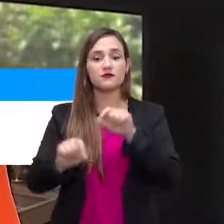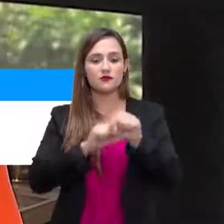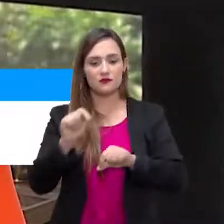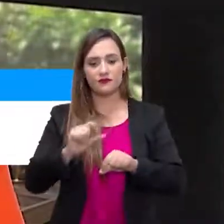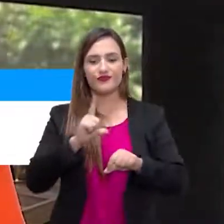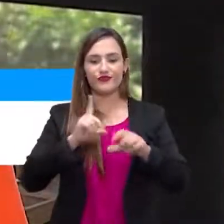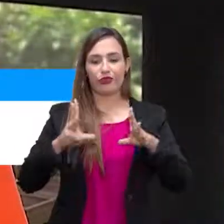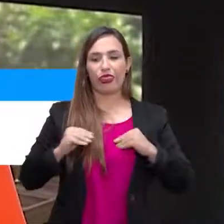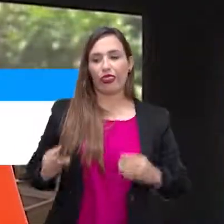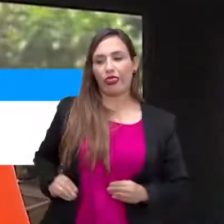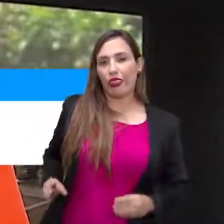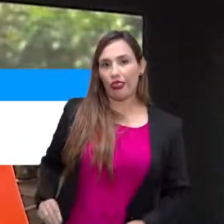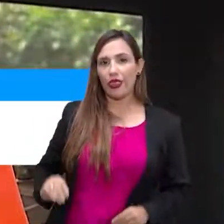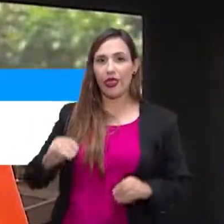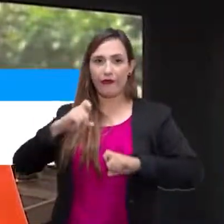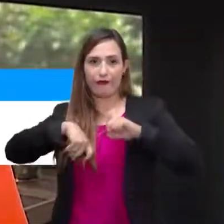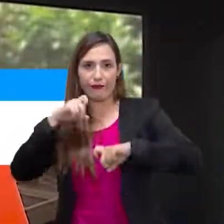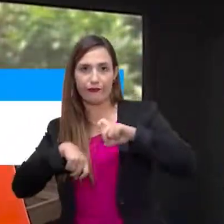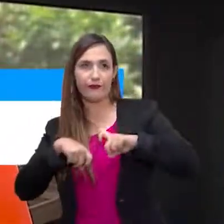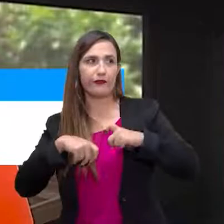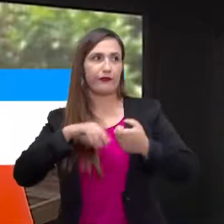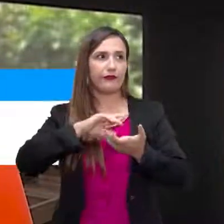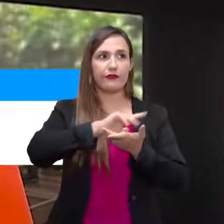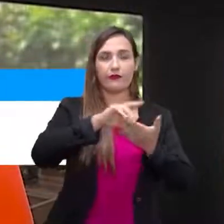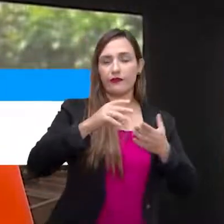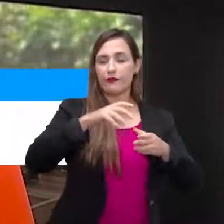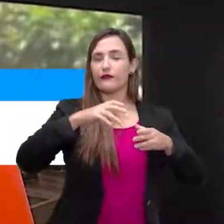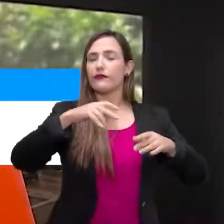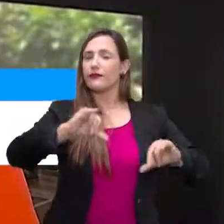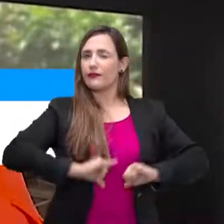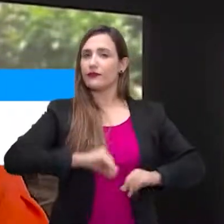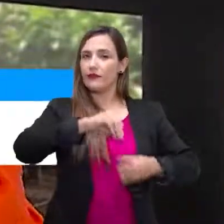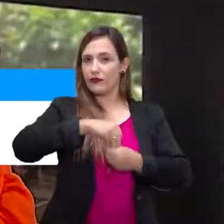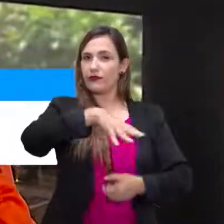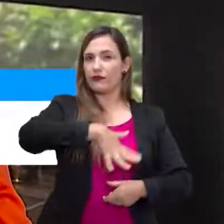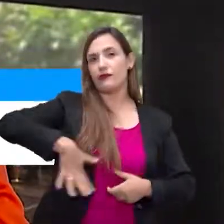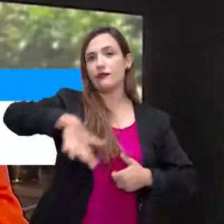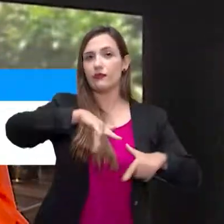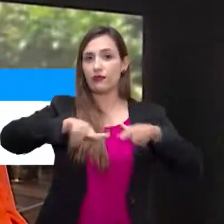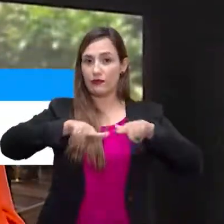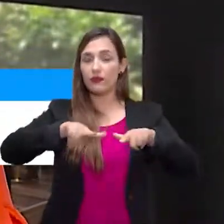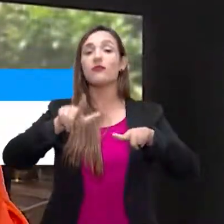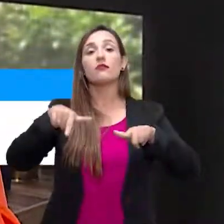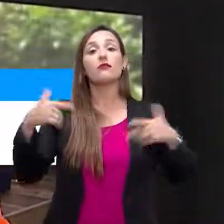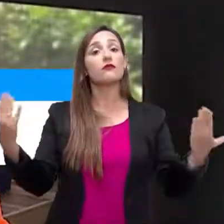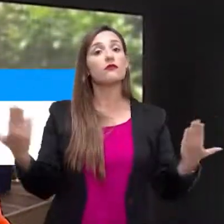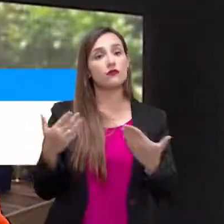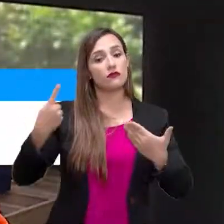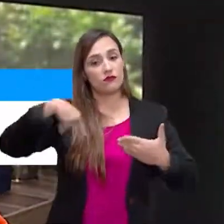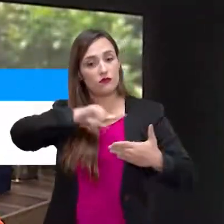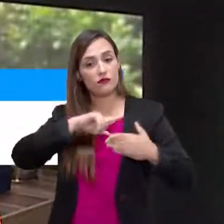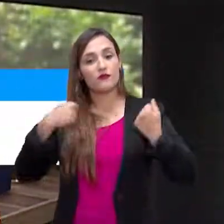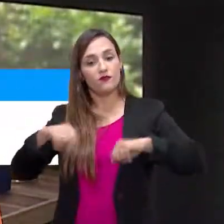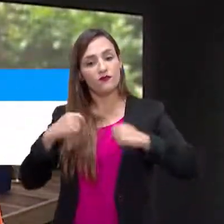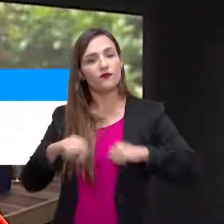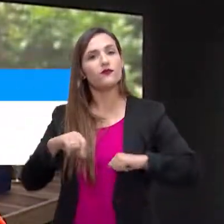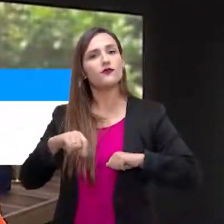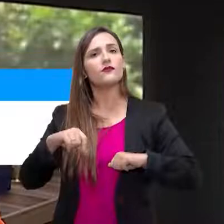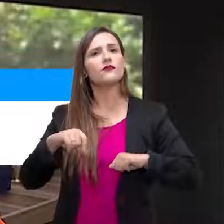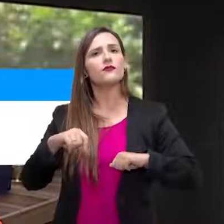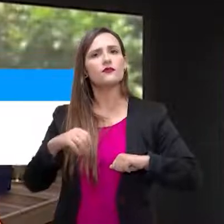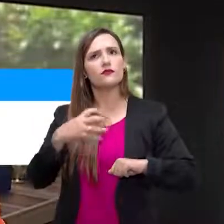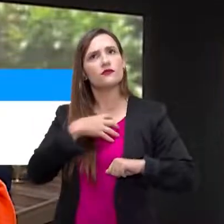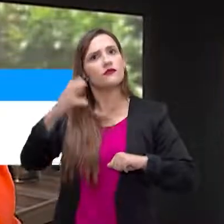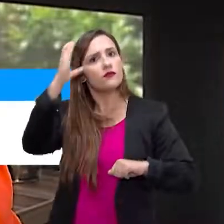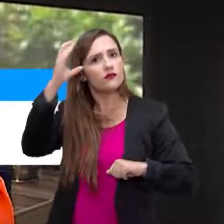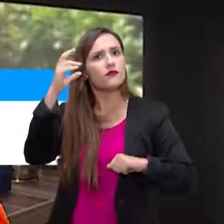E também a questão do assédio sexual, enfim, é uma forma hoje da gente falar sobre a